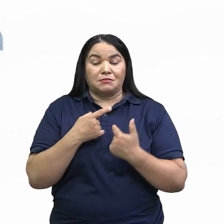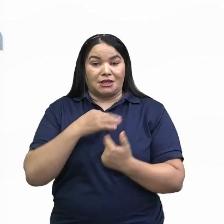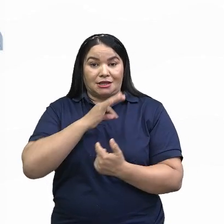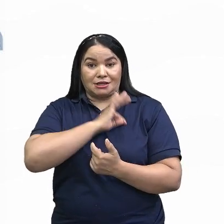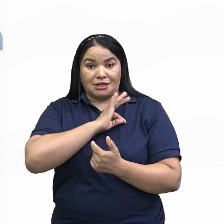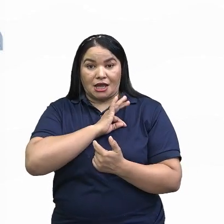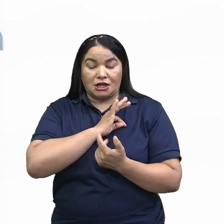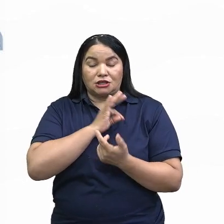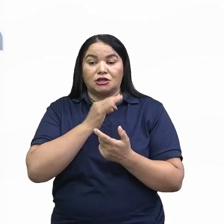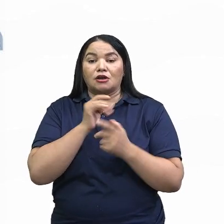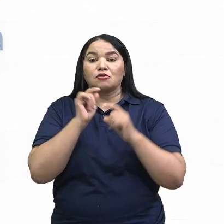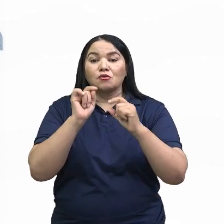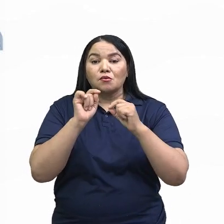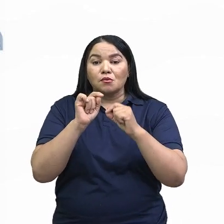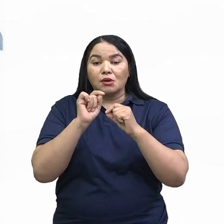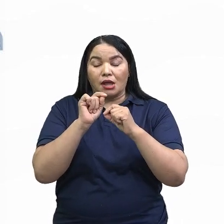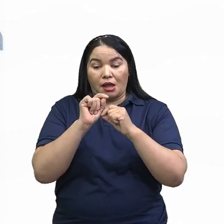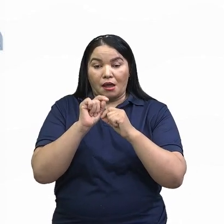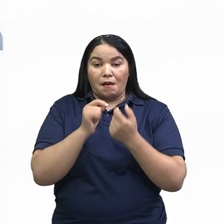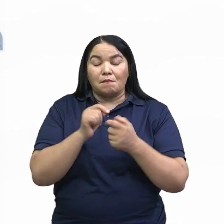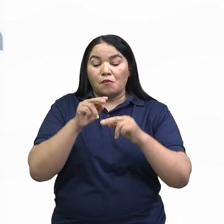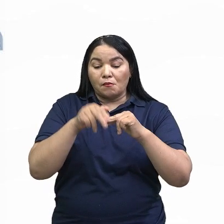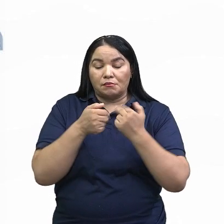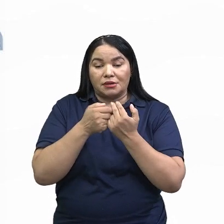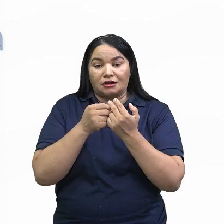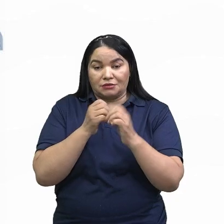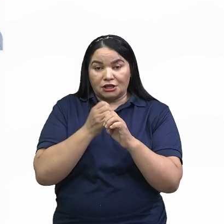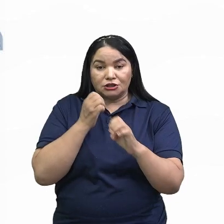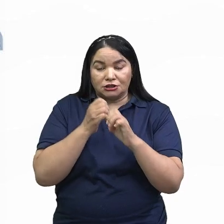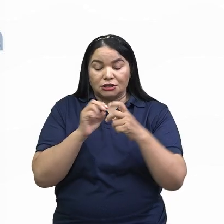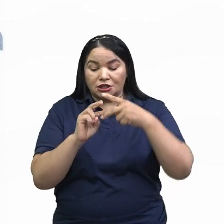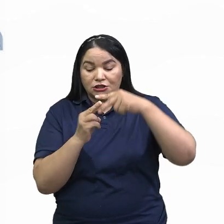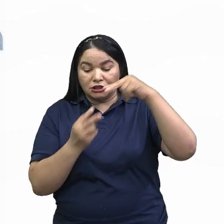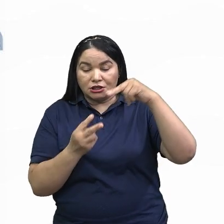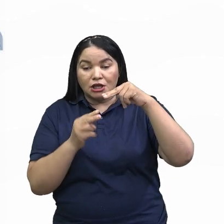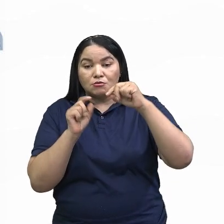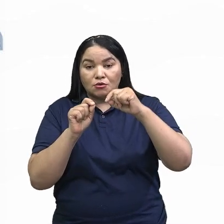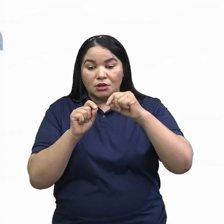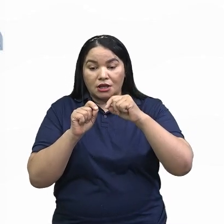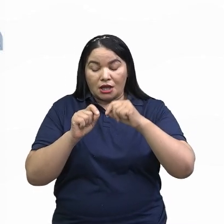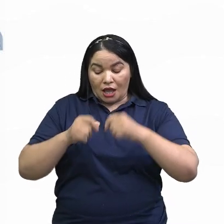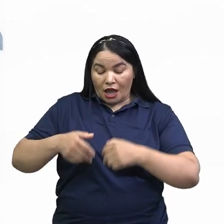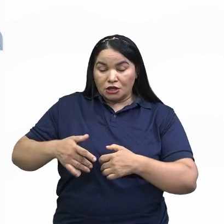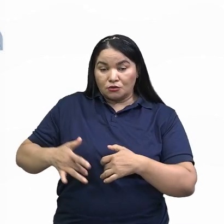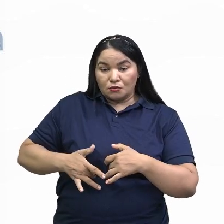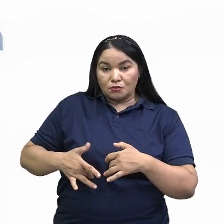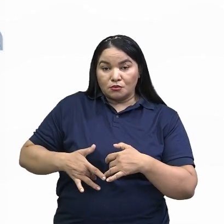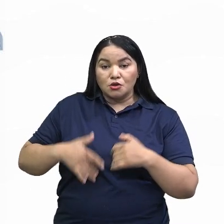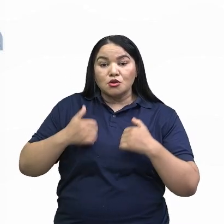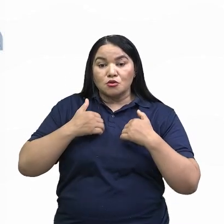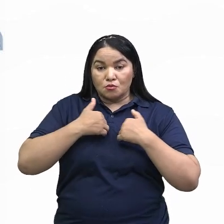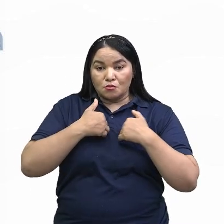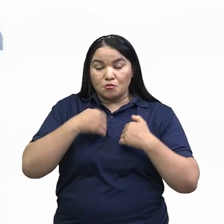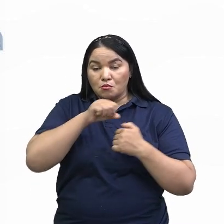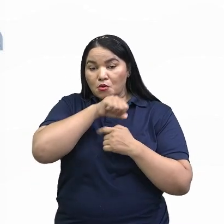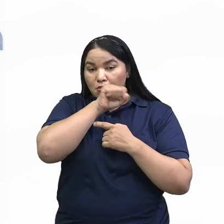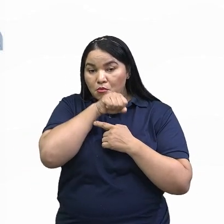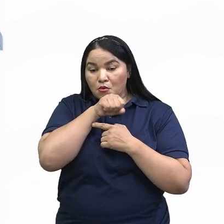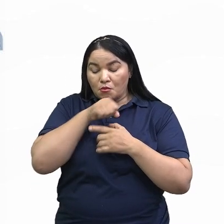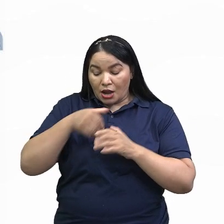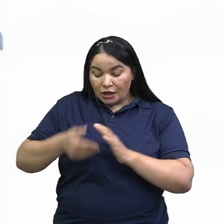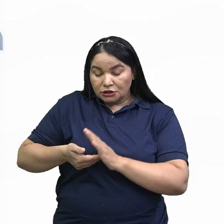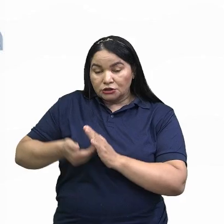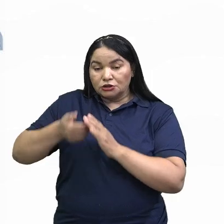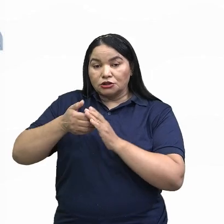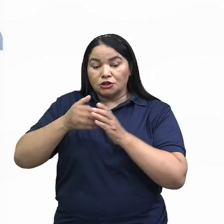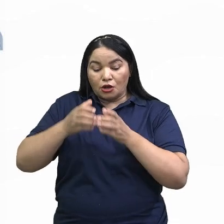genética para fazer um transplante, ou seja, tirar esse rim de um porco e colocar em um humano. Por